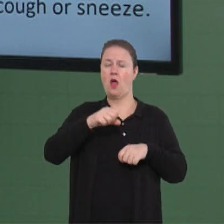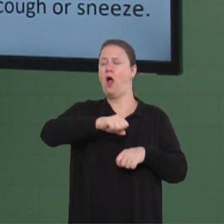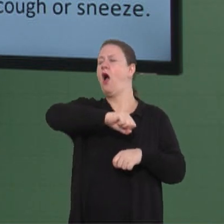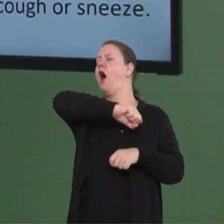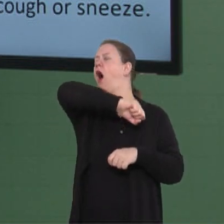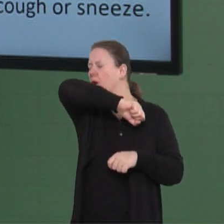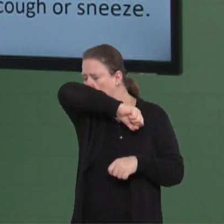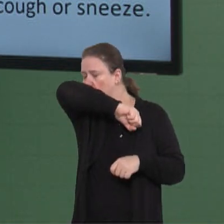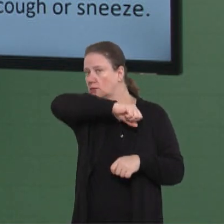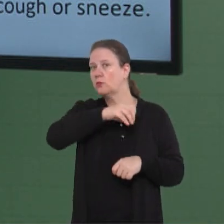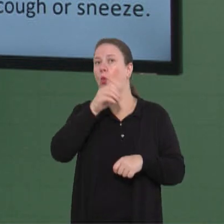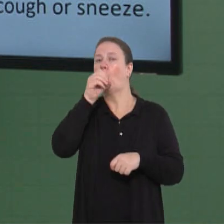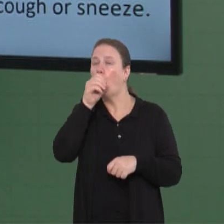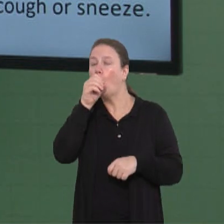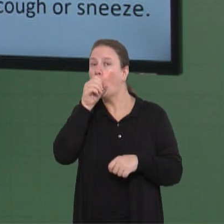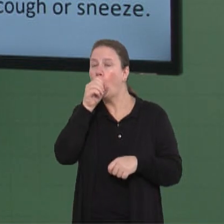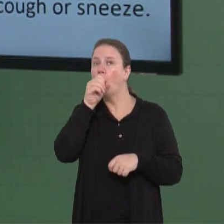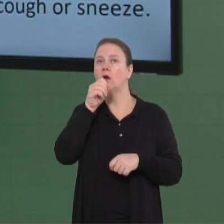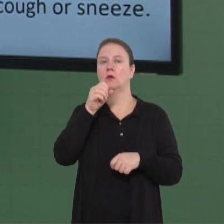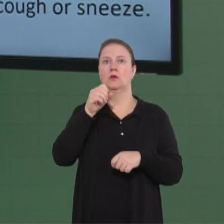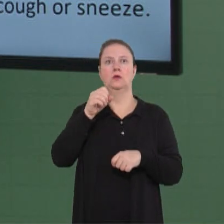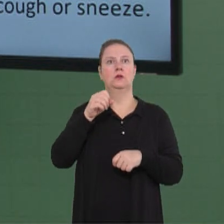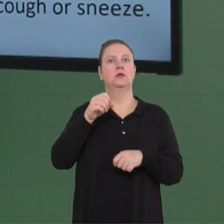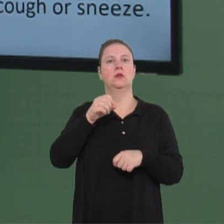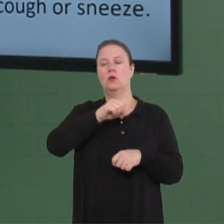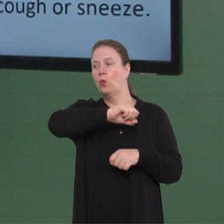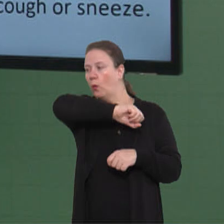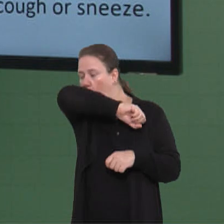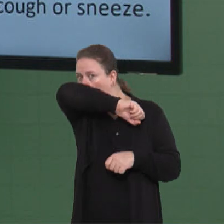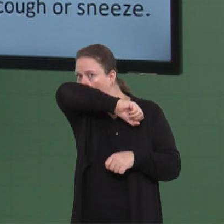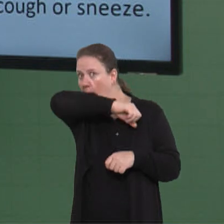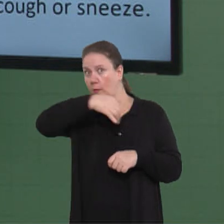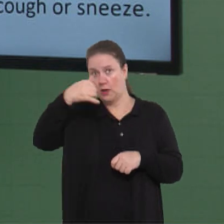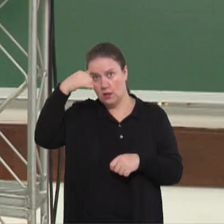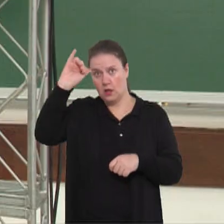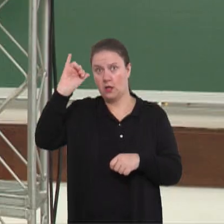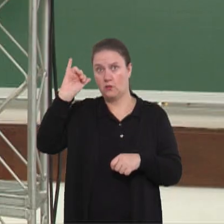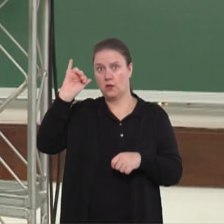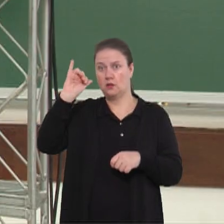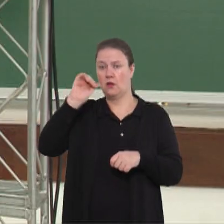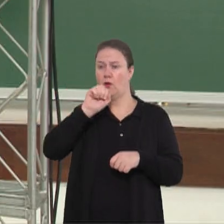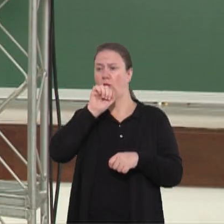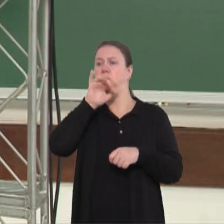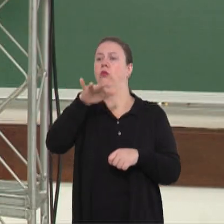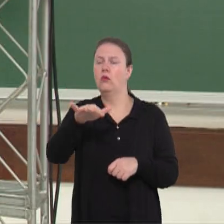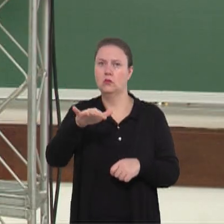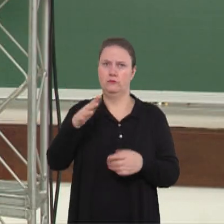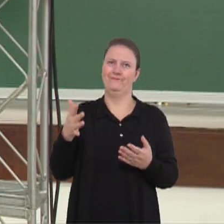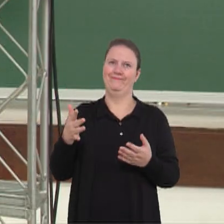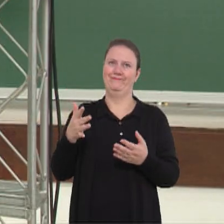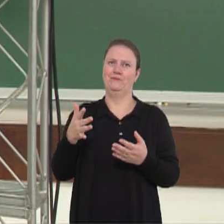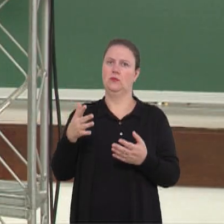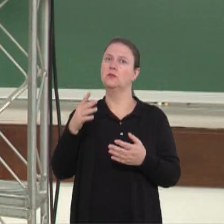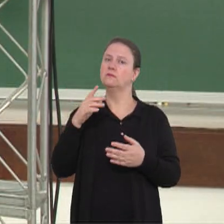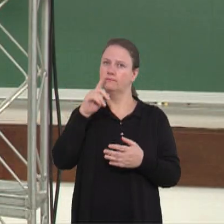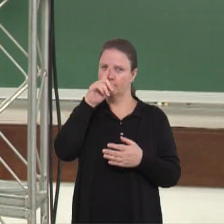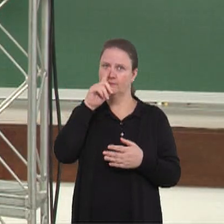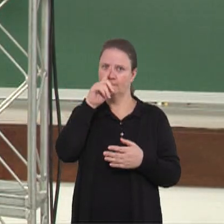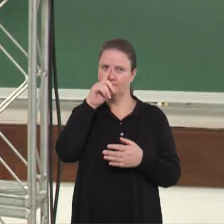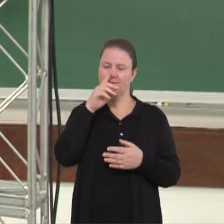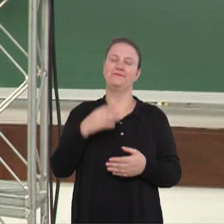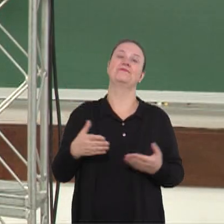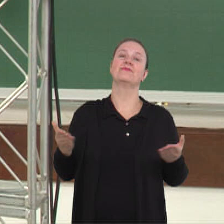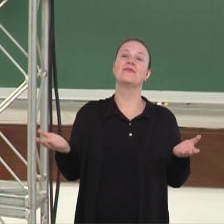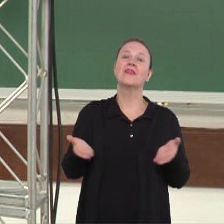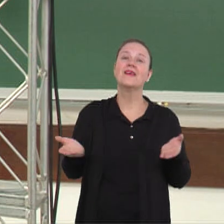para poder cobrir na hora que você espirroto você tosse tá bom então pessoal